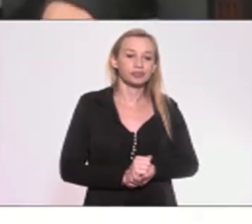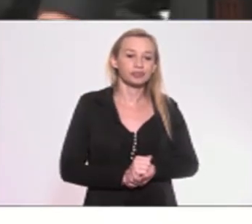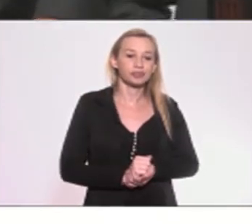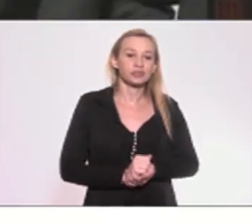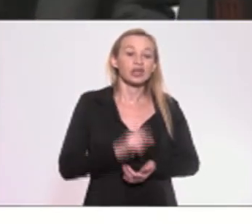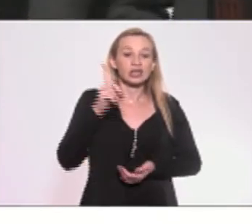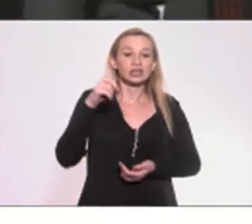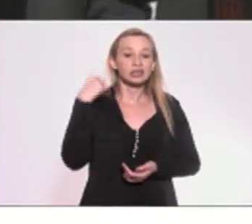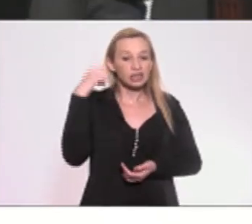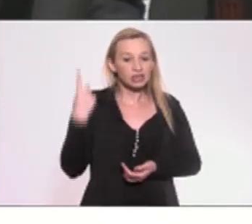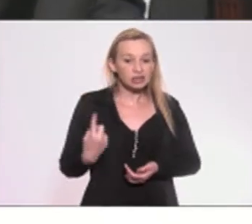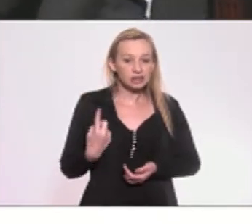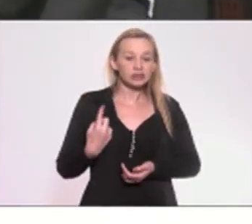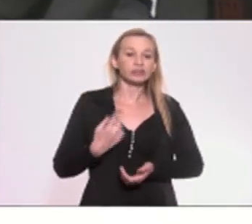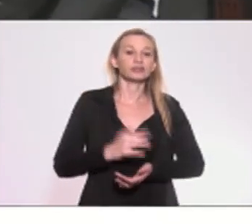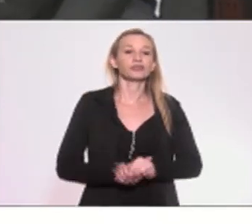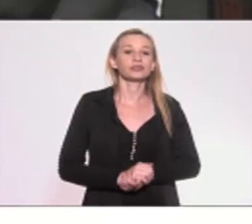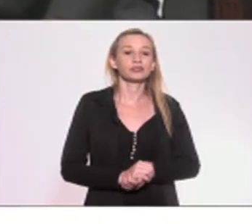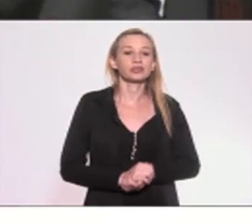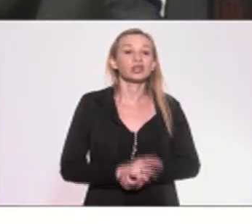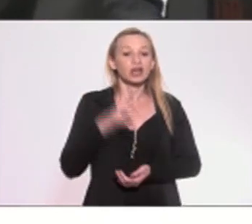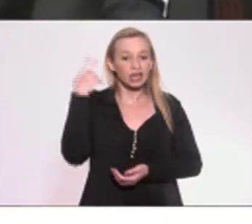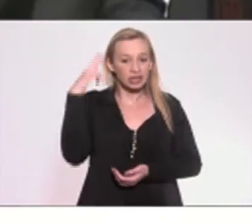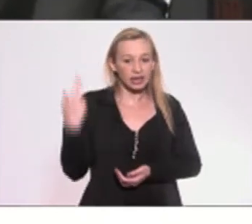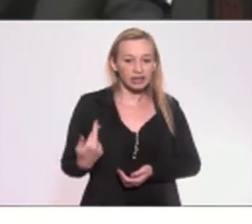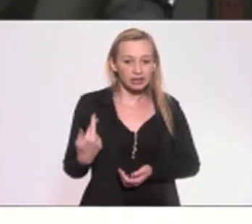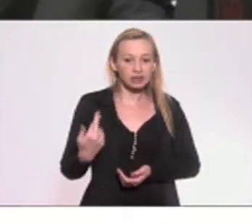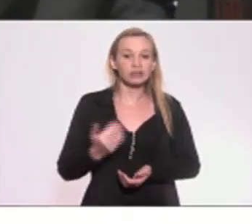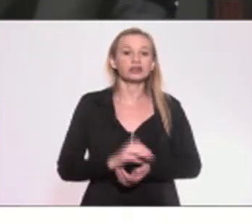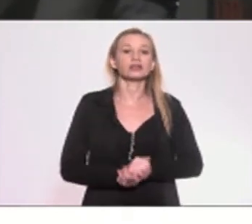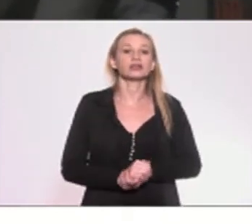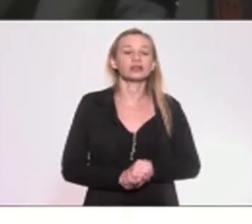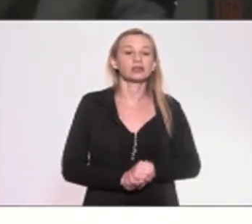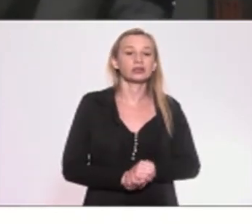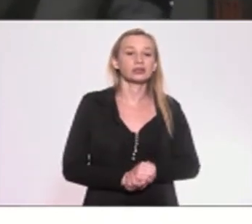deputada Dani, deputada Renata,